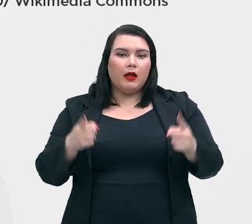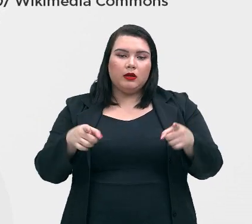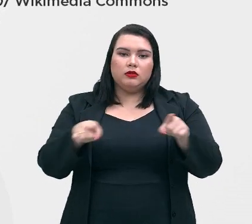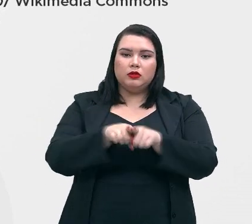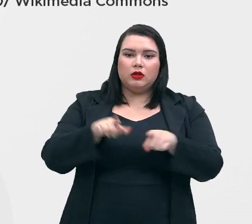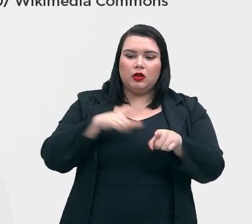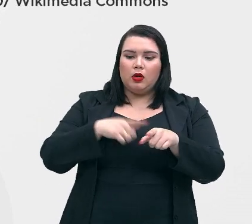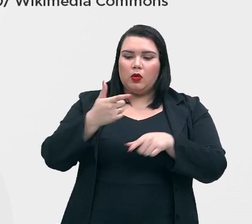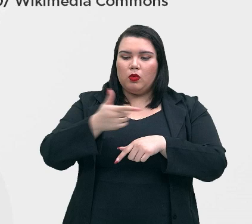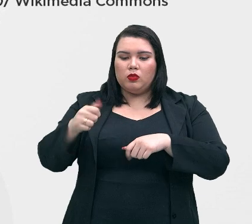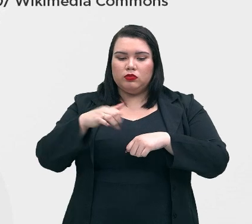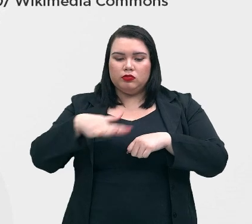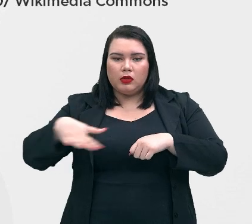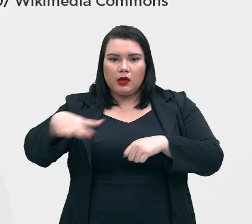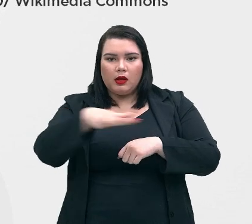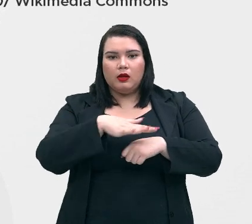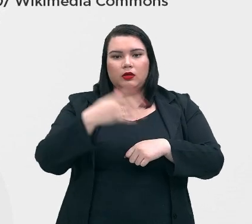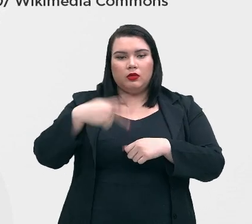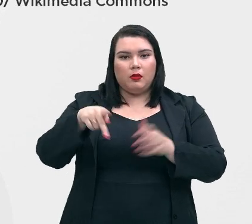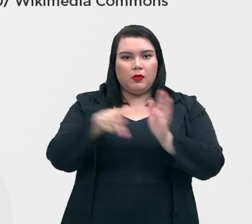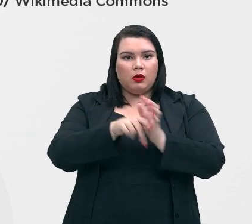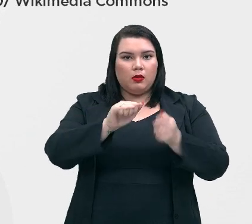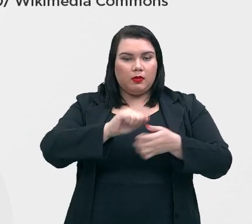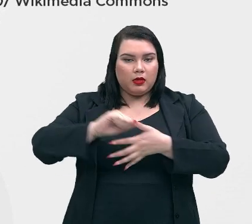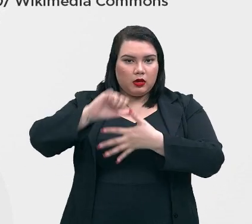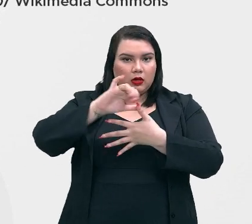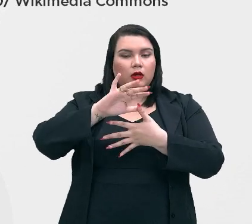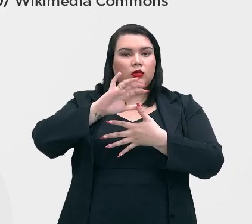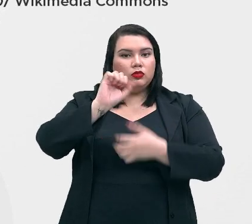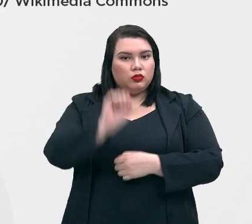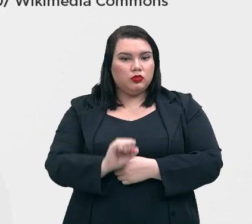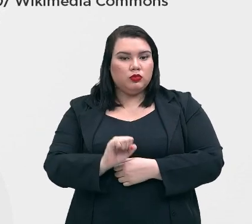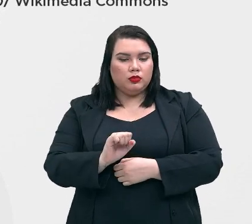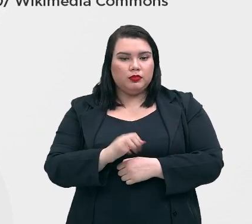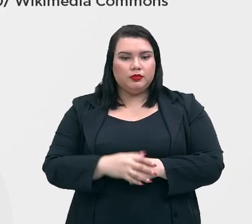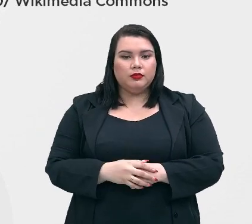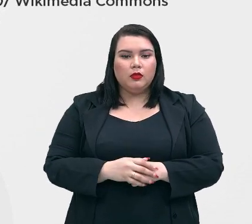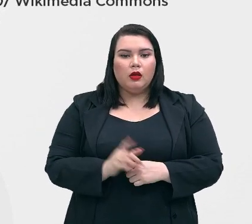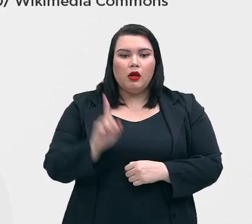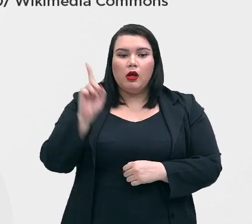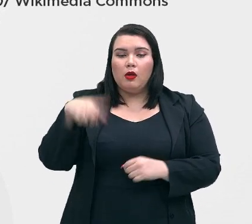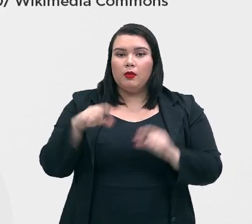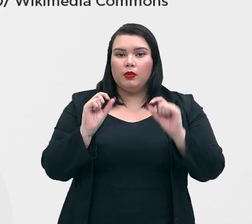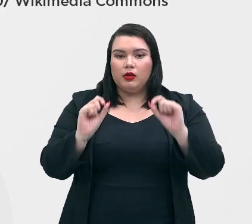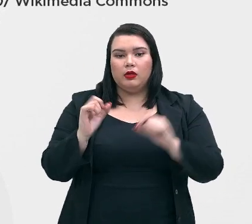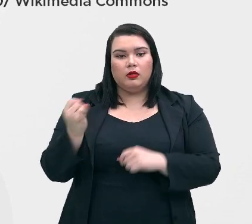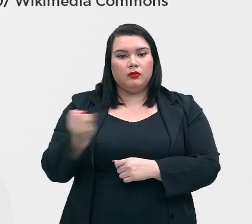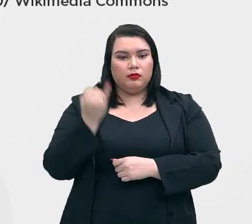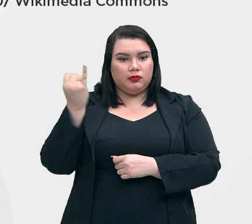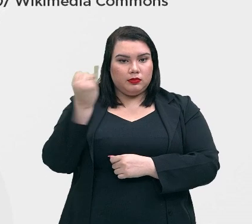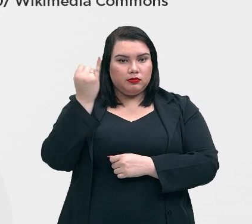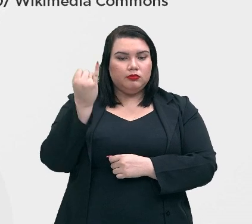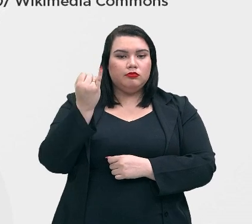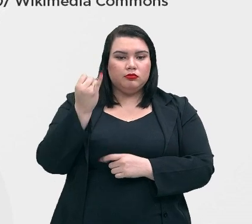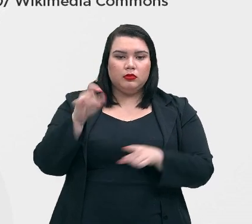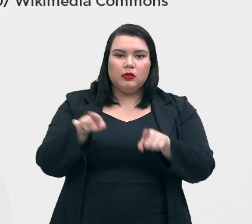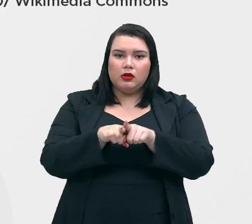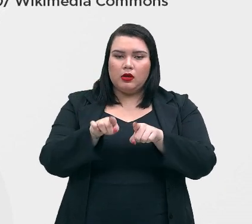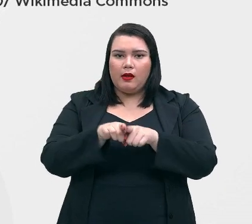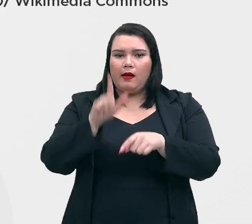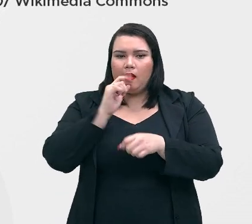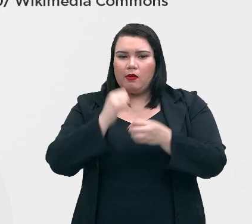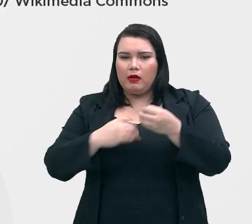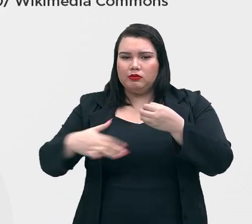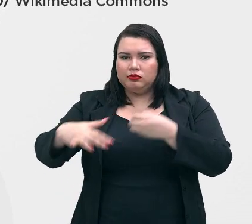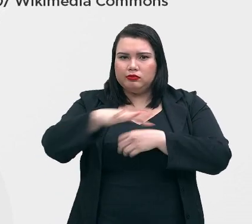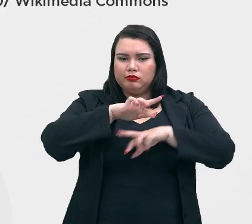em outros territórios aqui da América do Sul. Trata-se, gente, de uma bacia hidrográfica e muito importante também muito